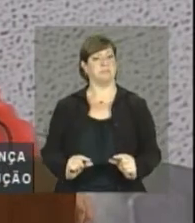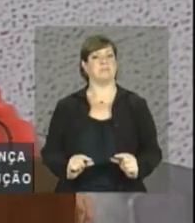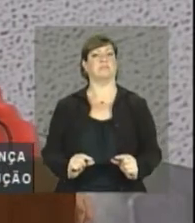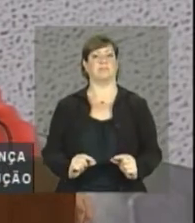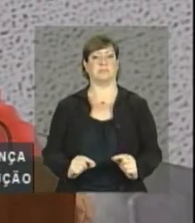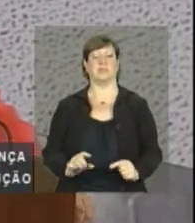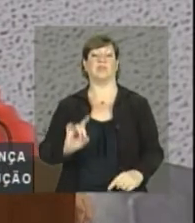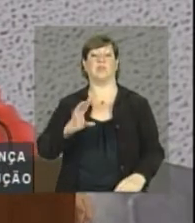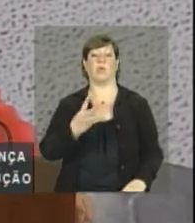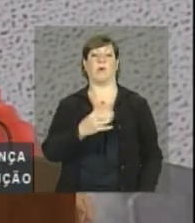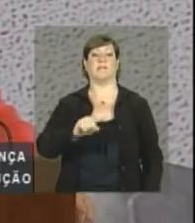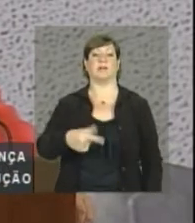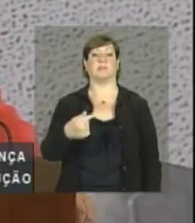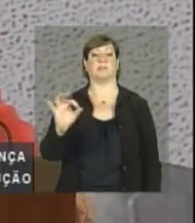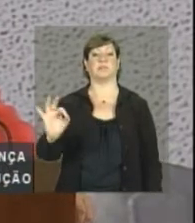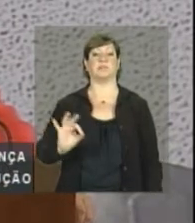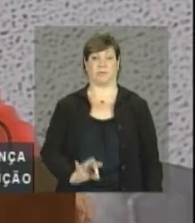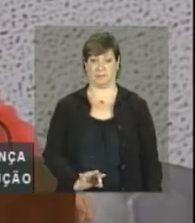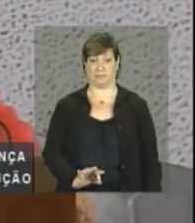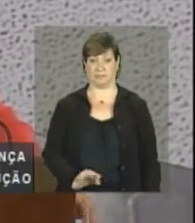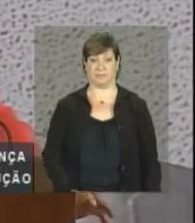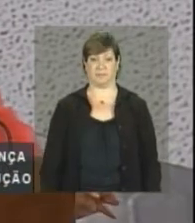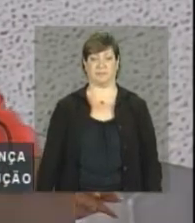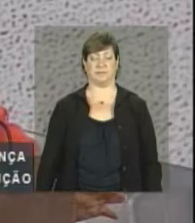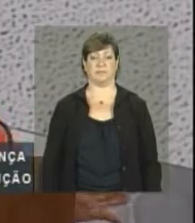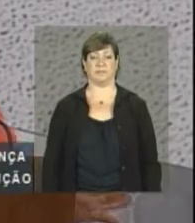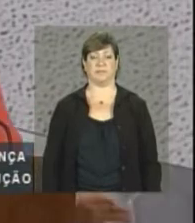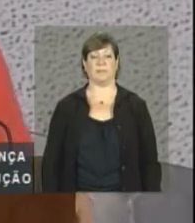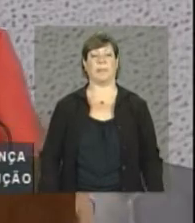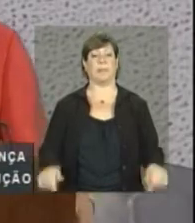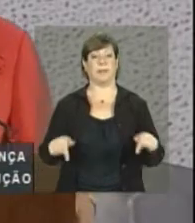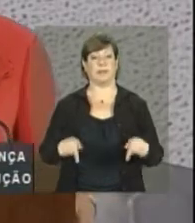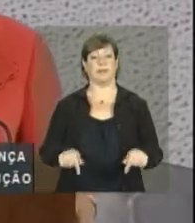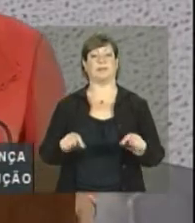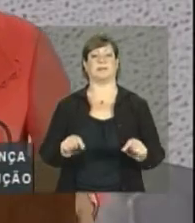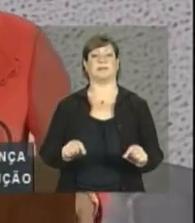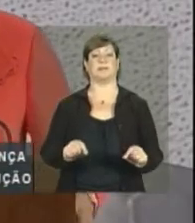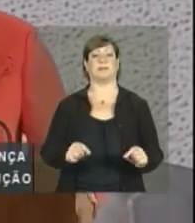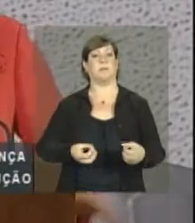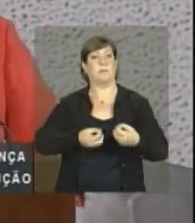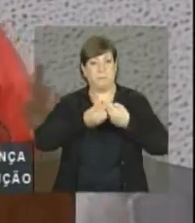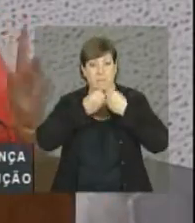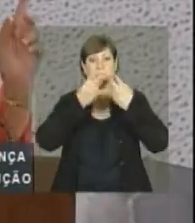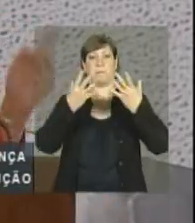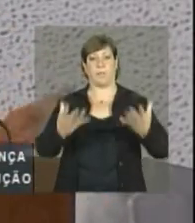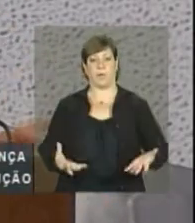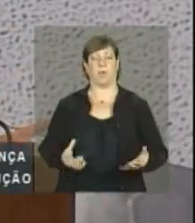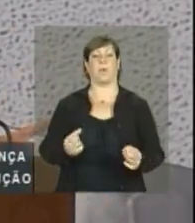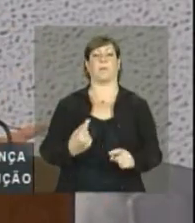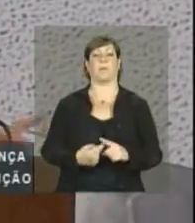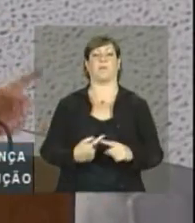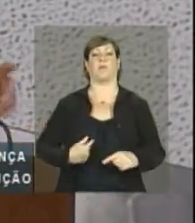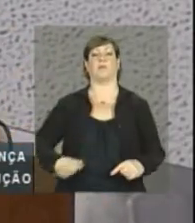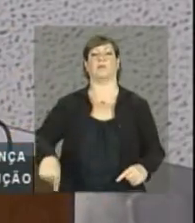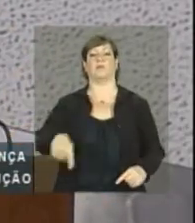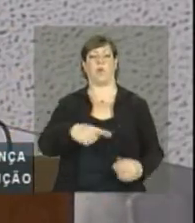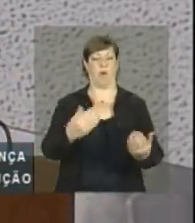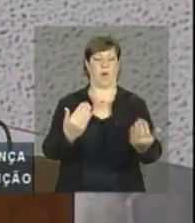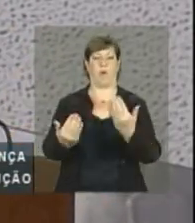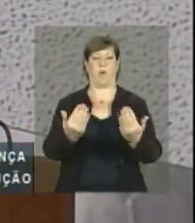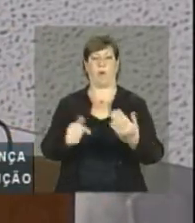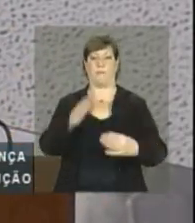apenas 4,7%. Situação extremamente privilegiada quando nós comparamos o